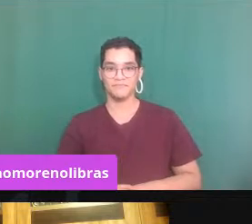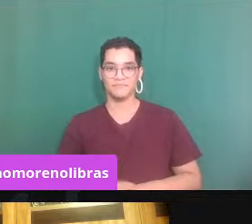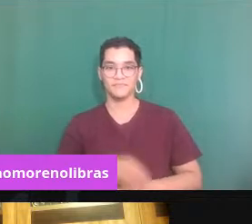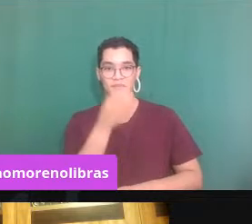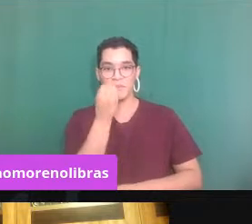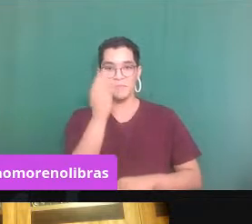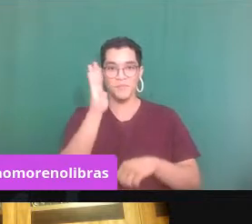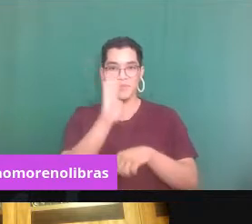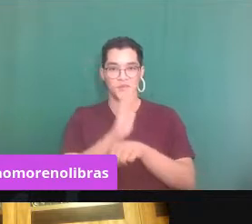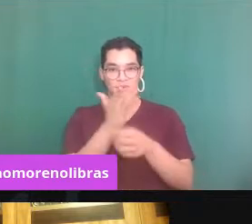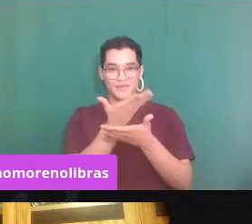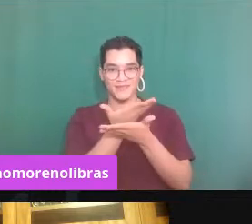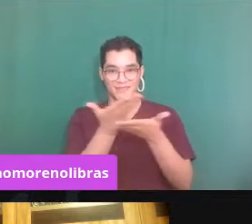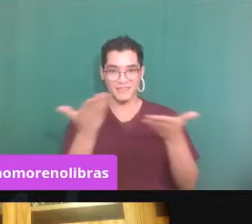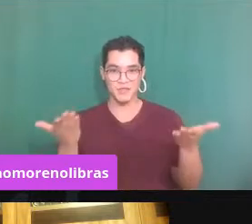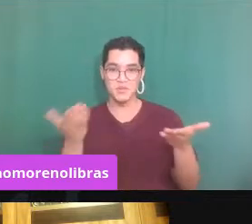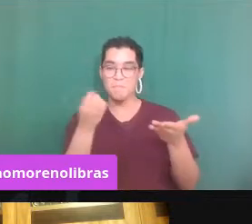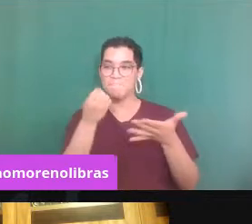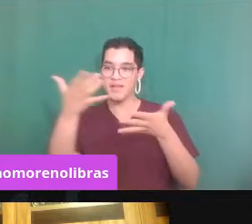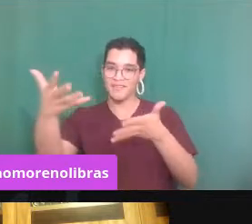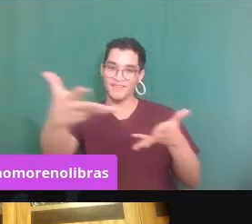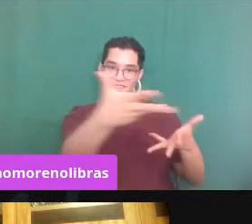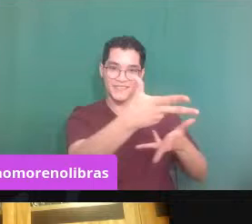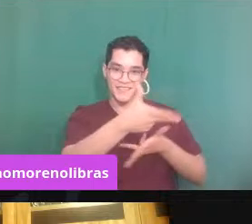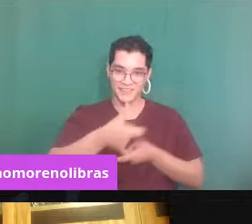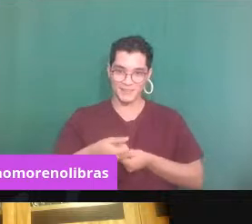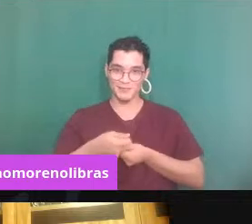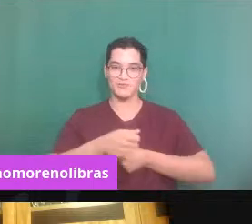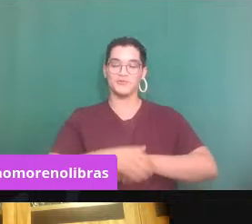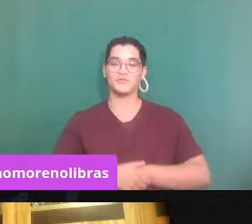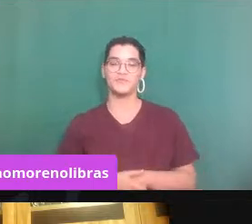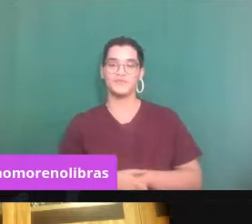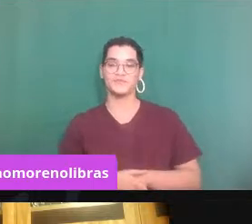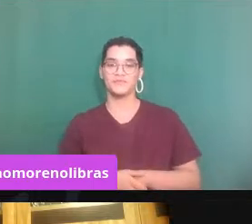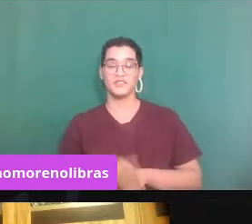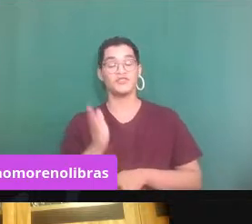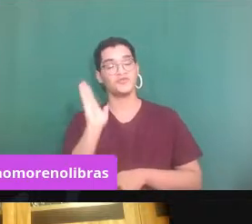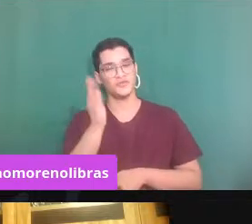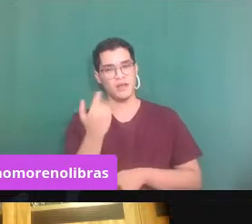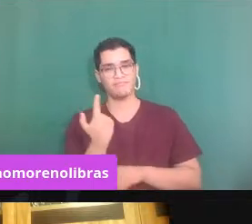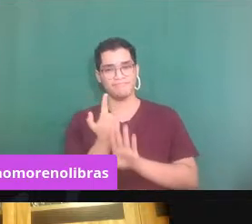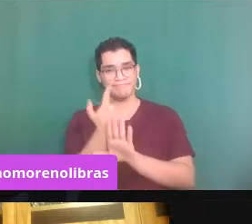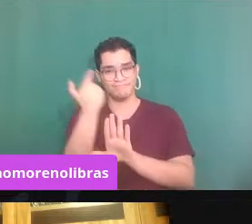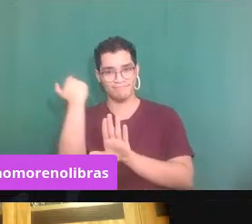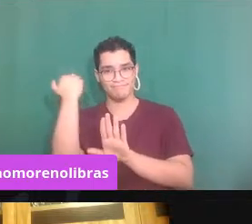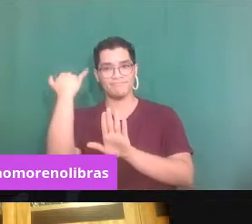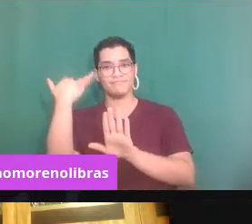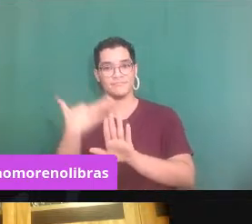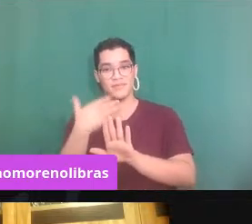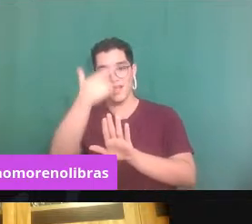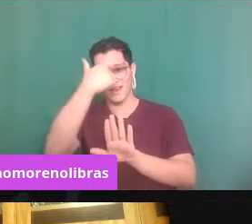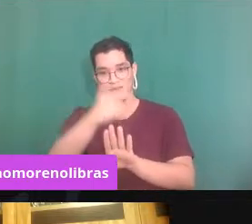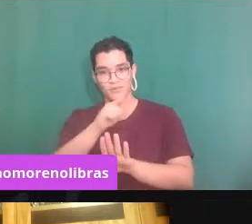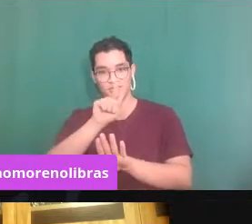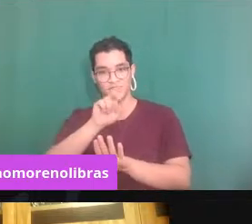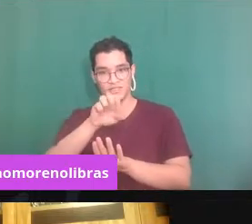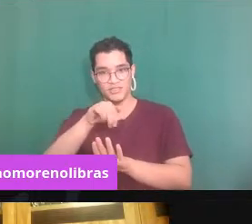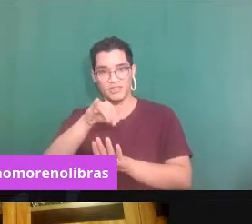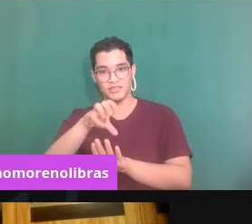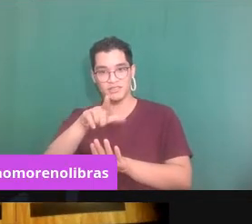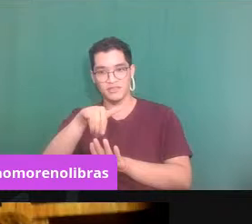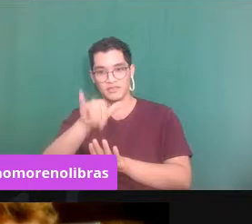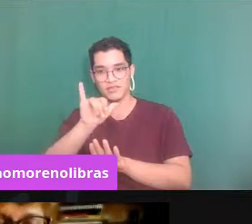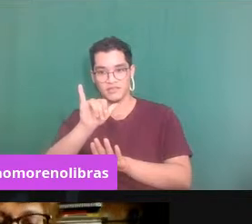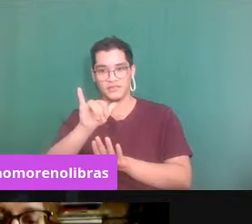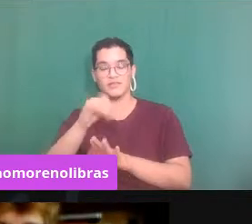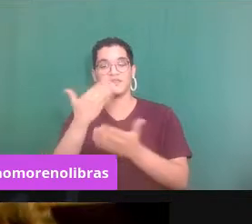Boa tarde a todos, sejam todos bem-vindos. Como já foi dito, né, eu sou Jenny Cleide Serra, sou